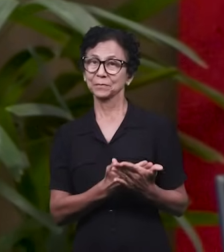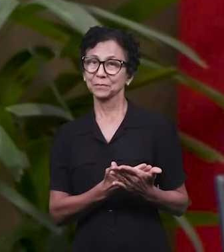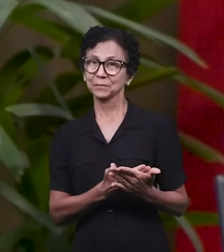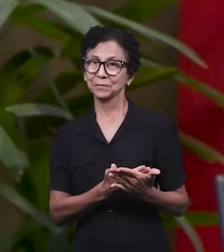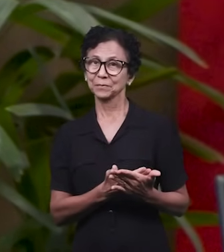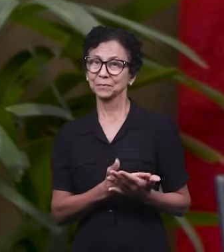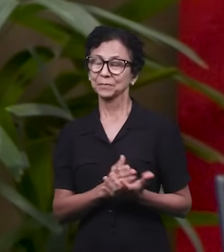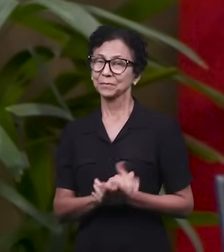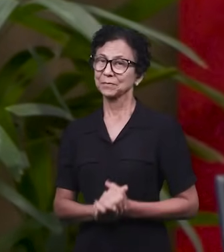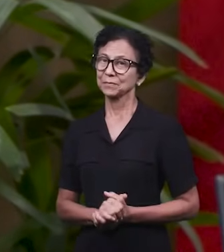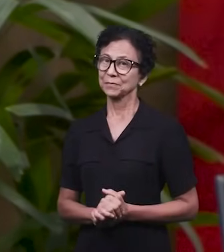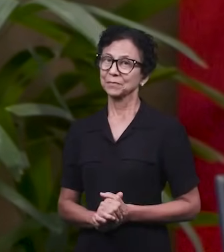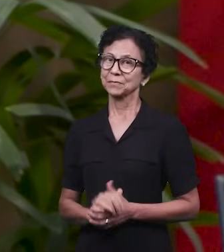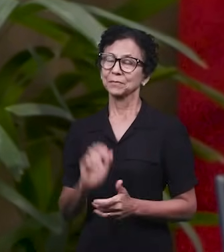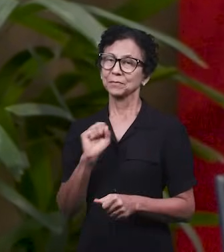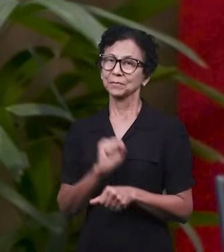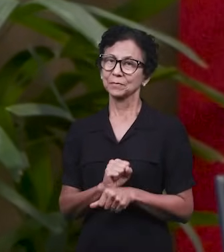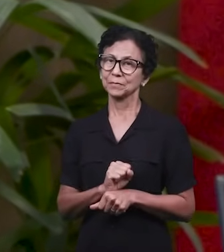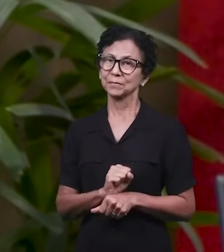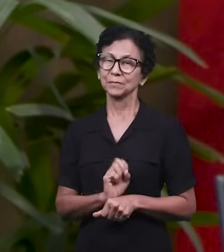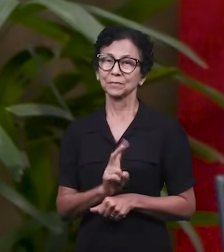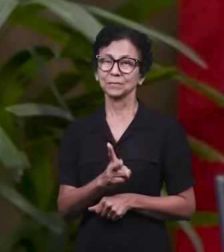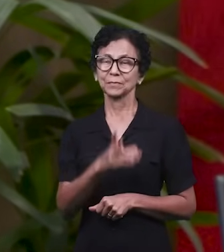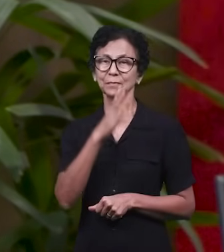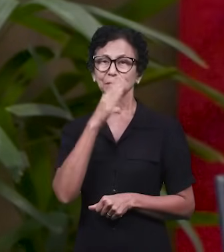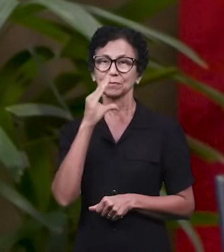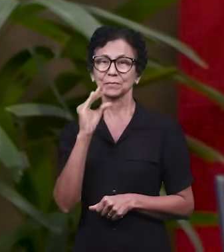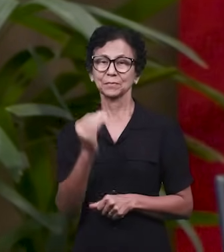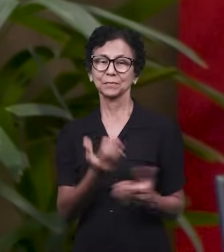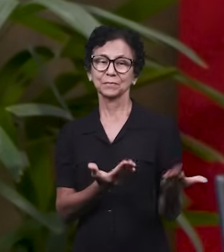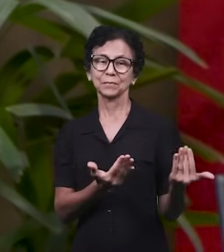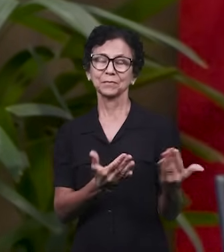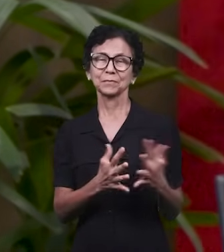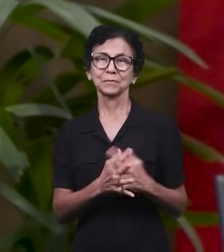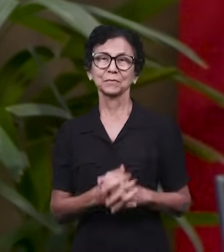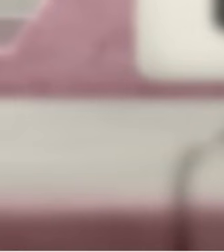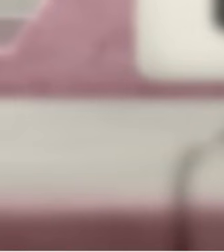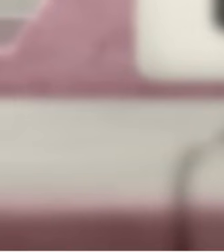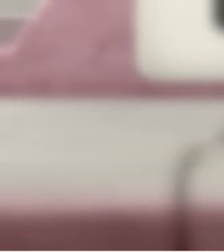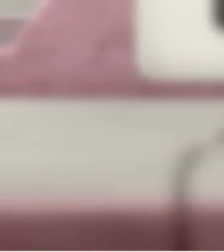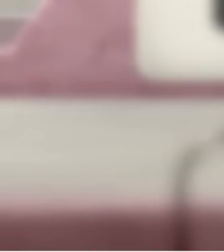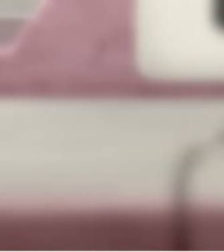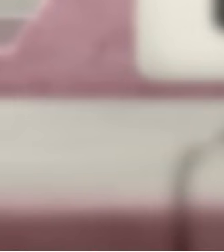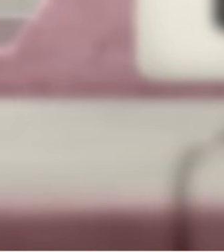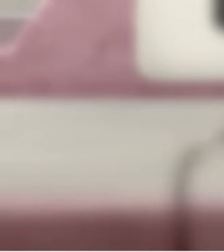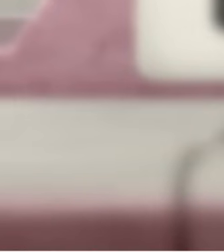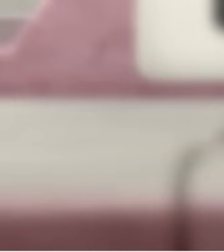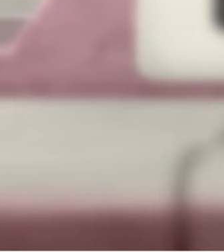permanece na adolescência e na juventude. A paz do Senhor Jesus.